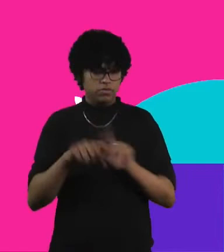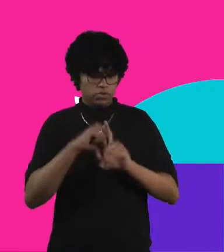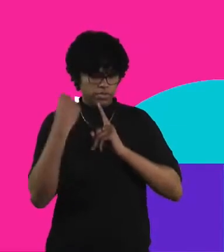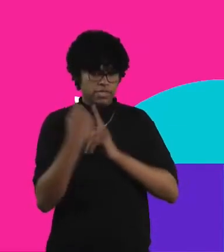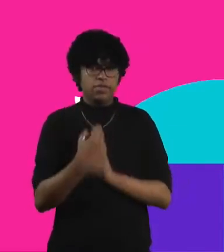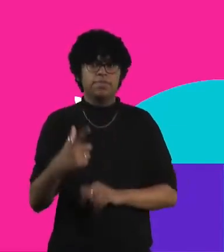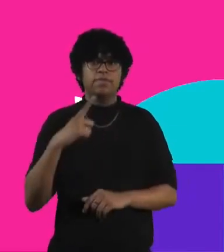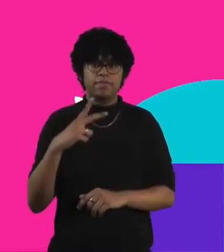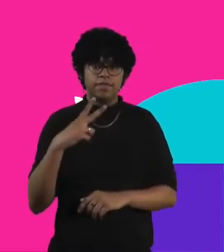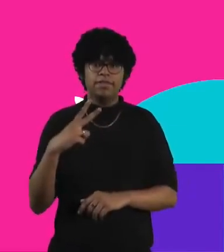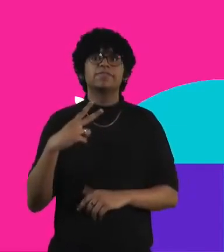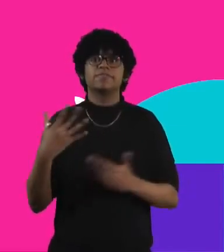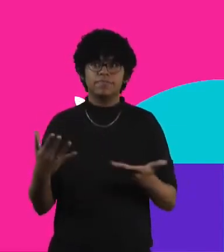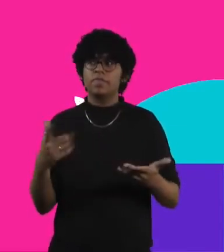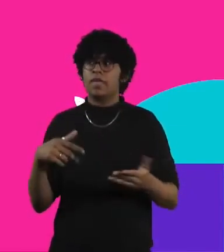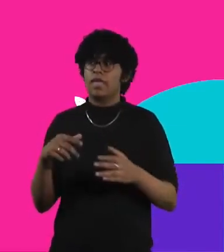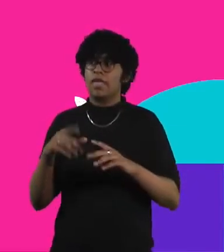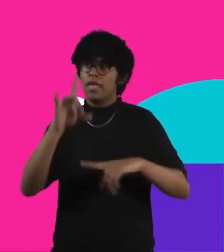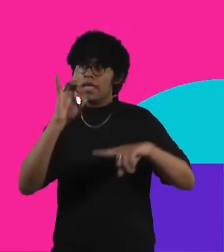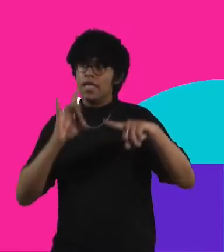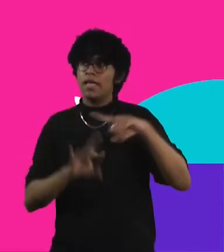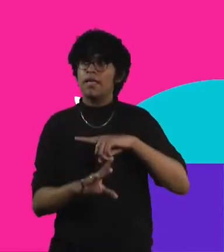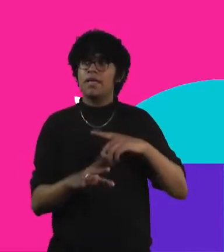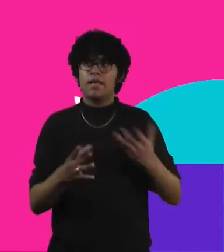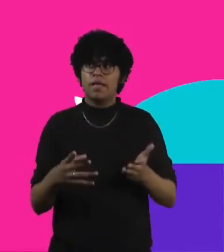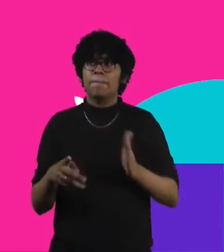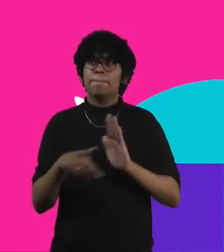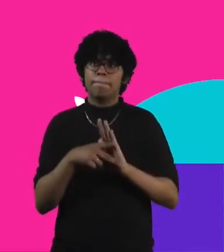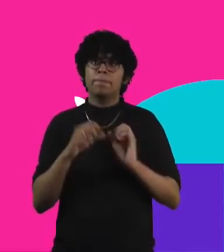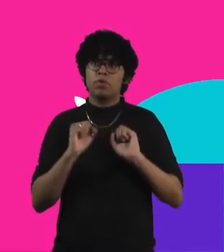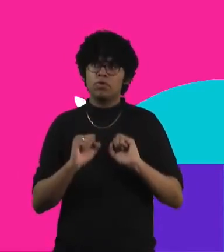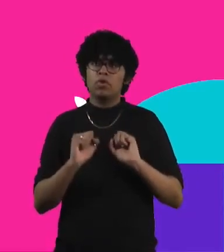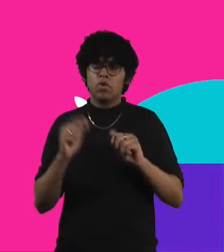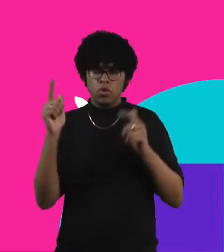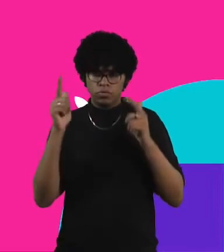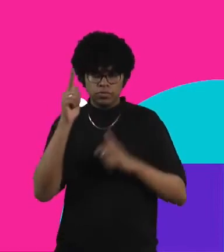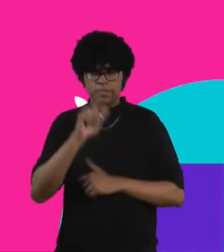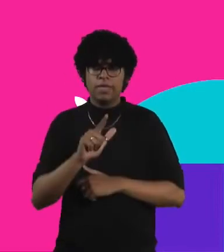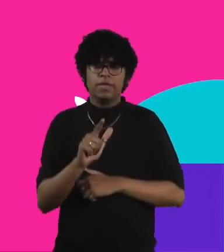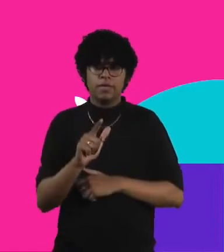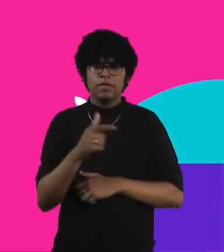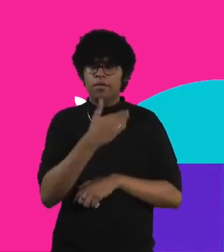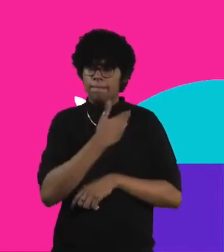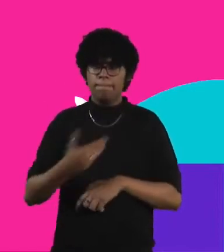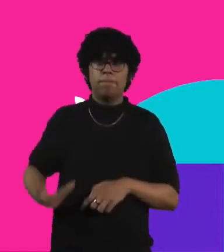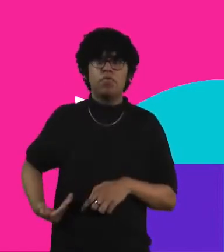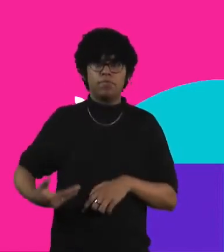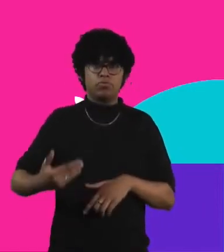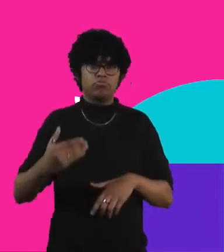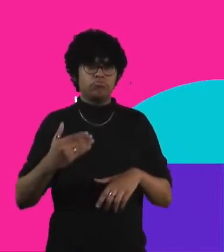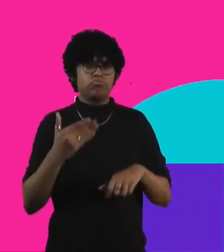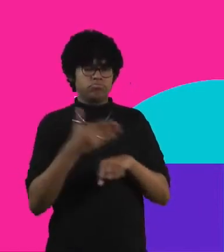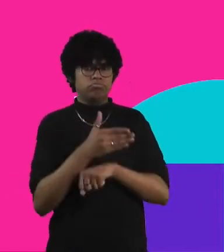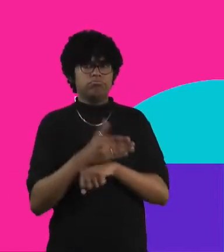repasse sistemático e planejado para o Instituto para que a gente possa atuar em causas públicas nos 12 estados e mais no Distrito Federal, que é onde